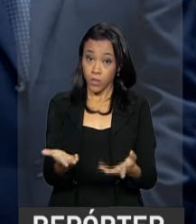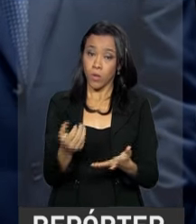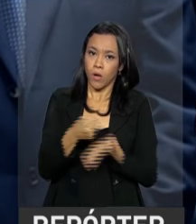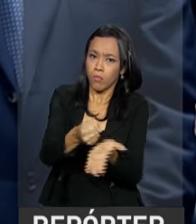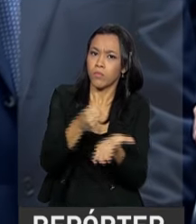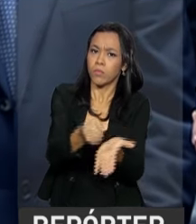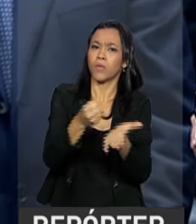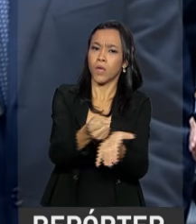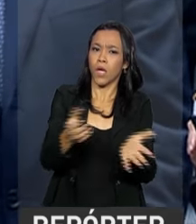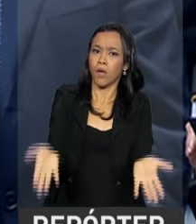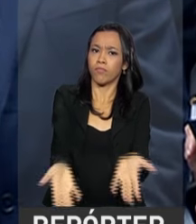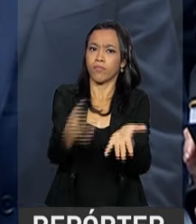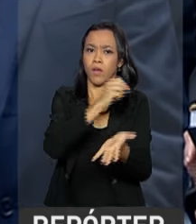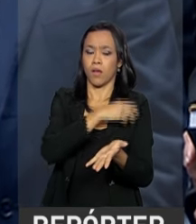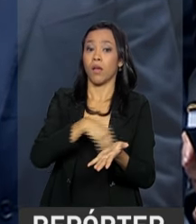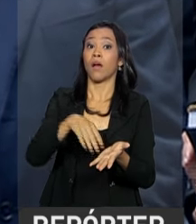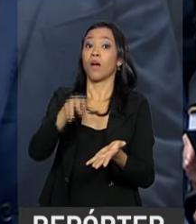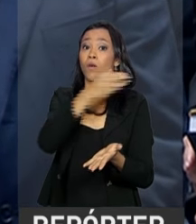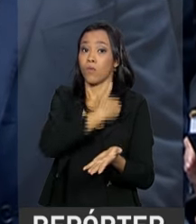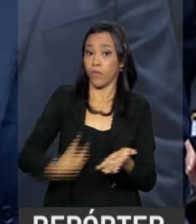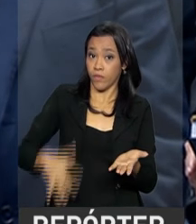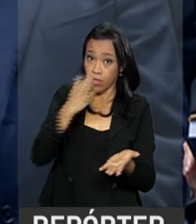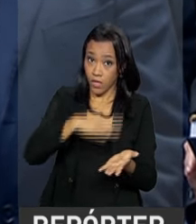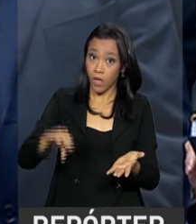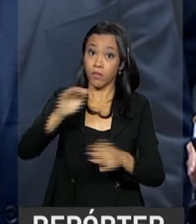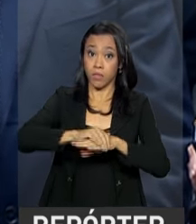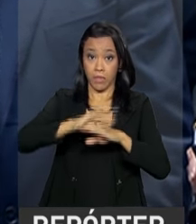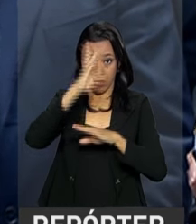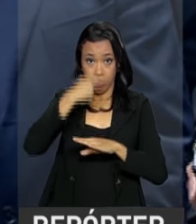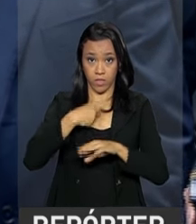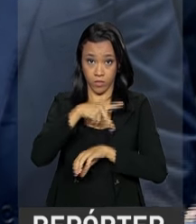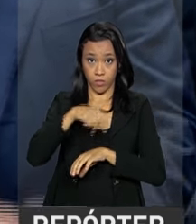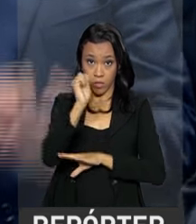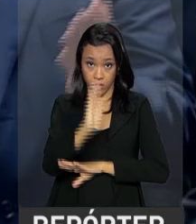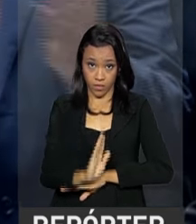união, a integridade e a independência do Brasil.